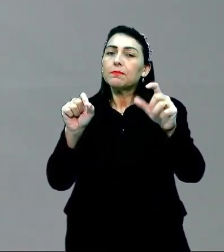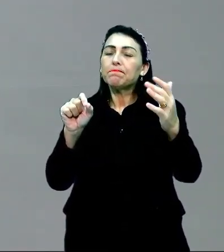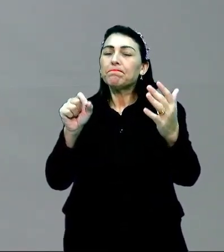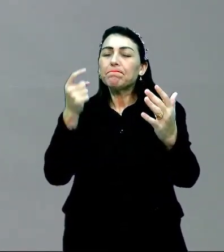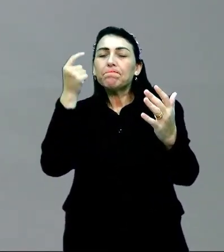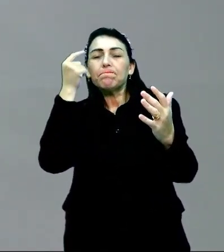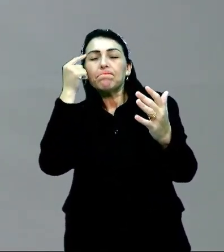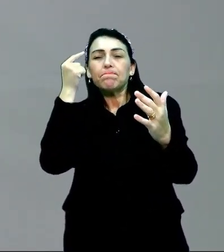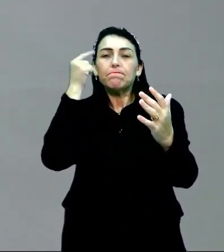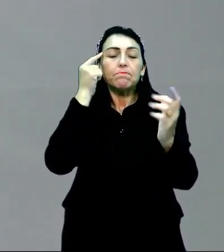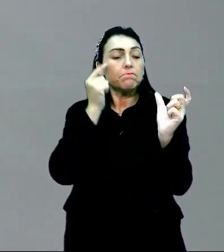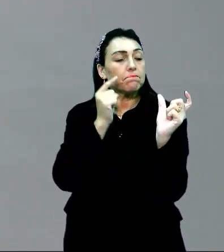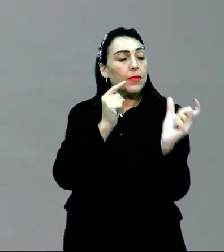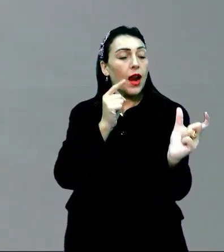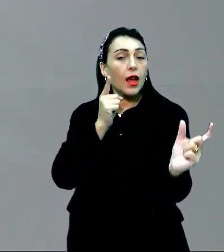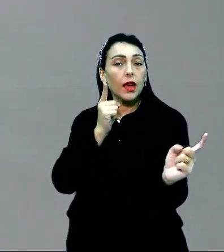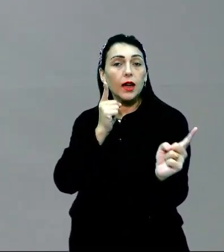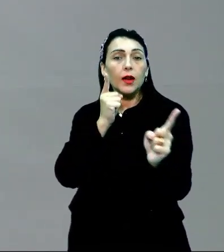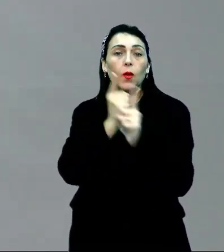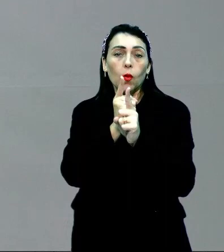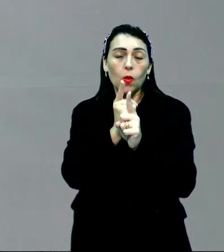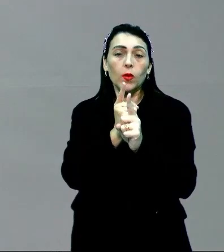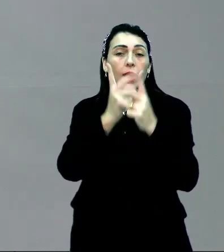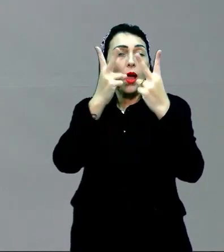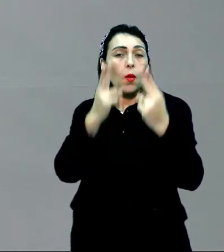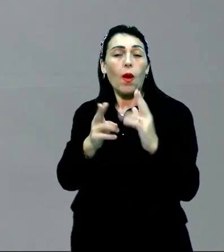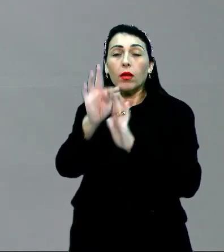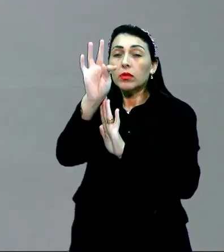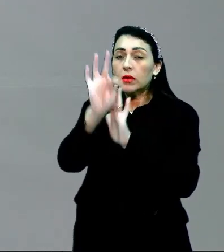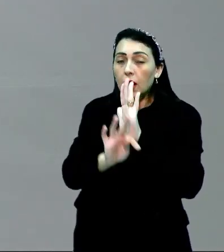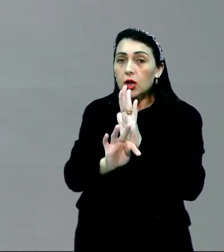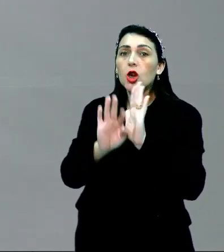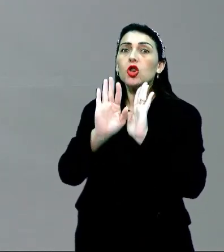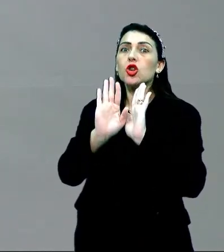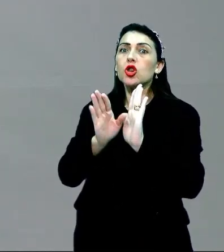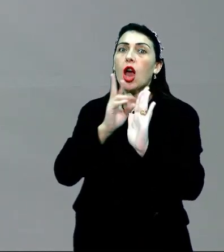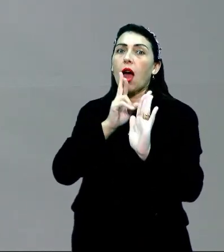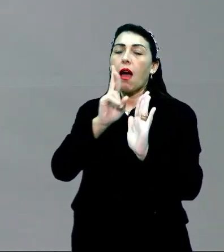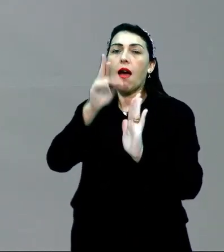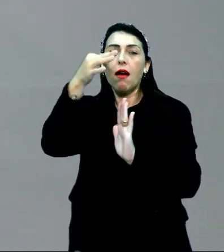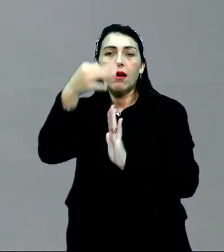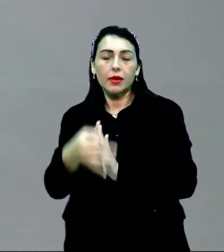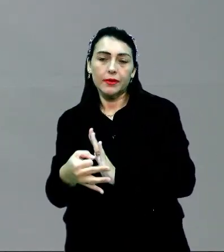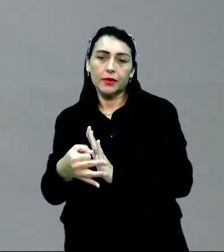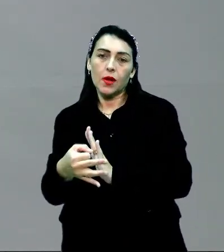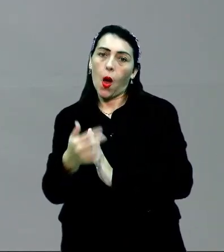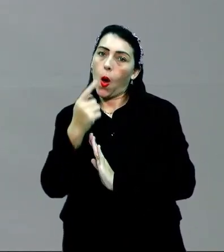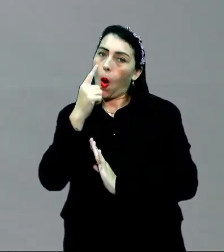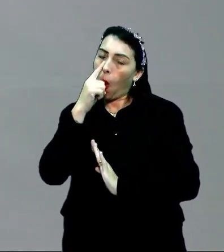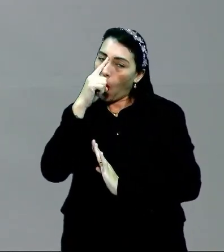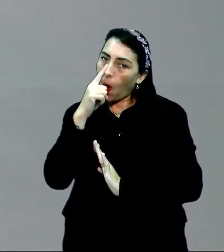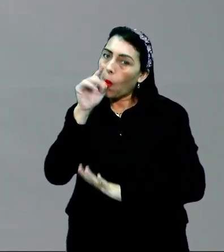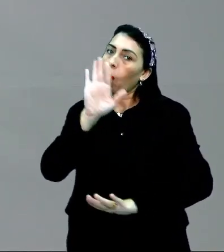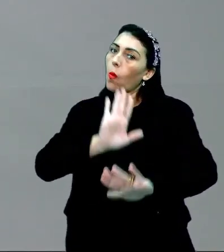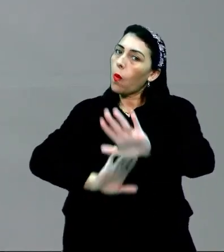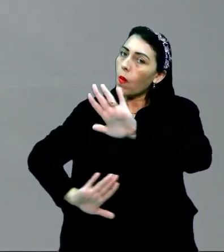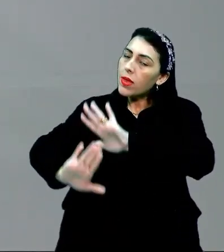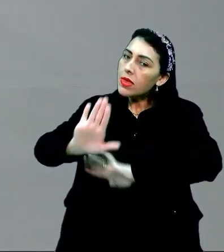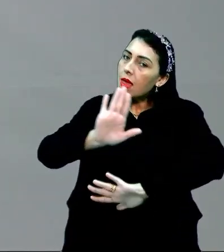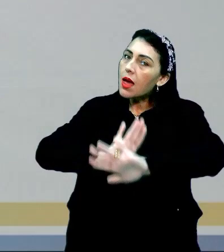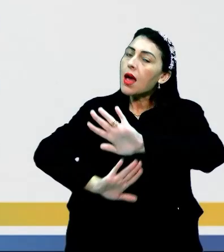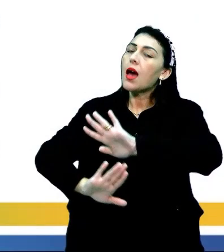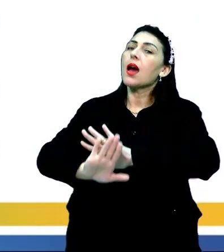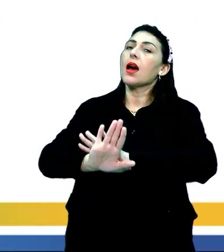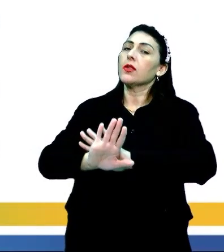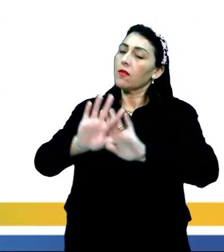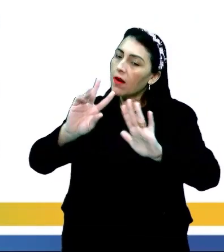a primeira palavra que ele encontra que que tiver no enunciado ele coloca como resposta correta E se ele fizer isso nessa questão